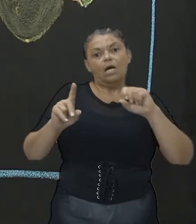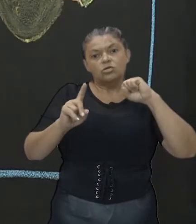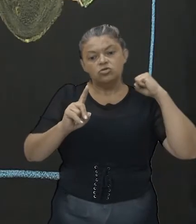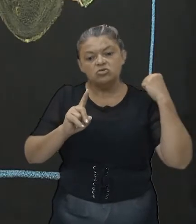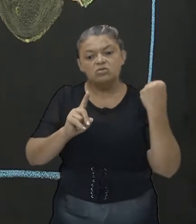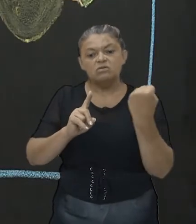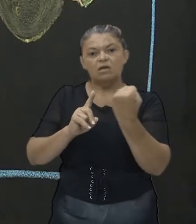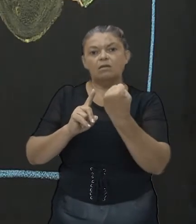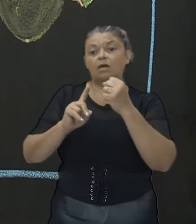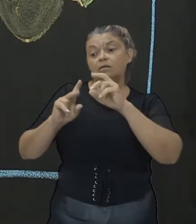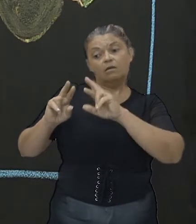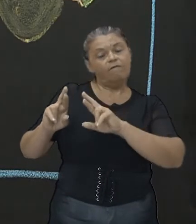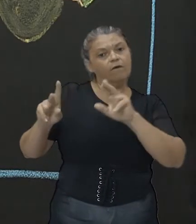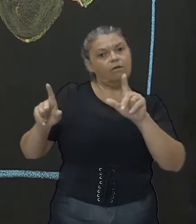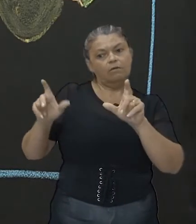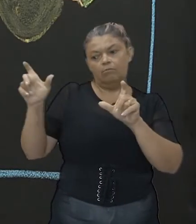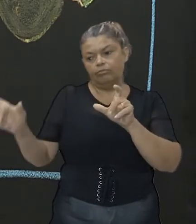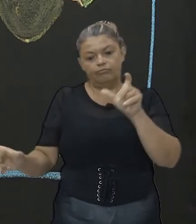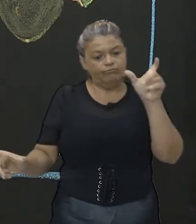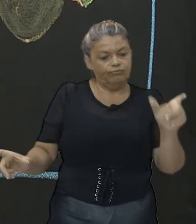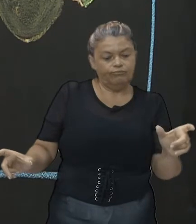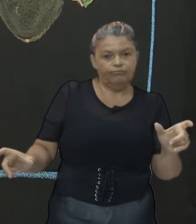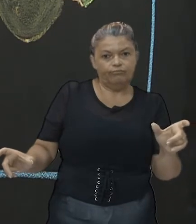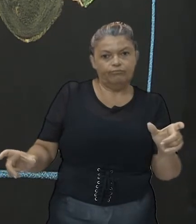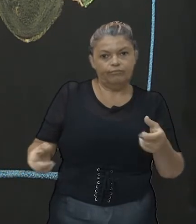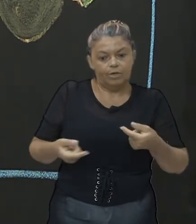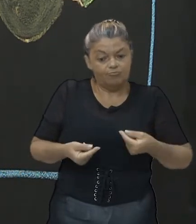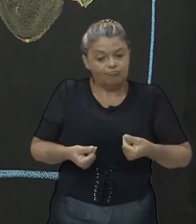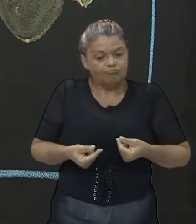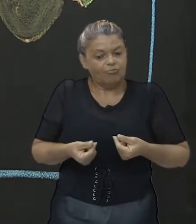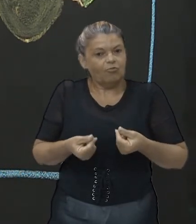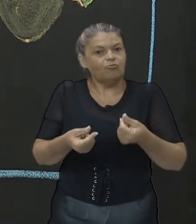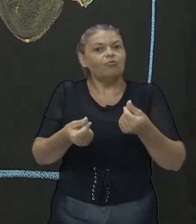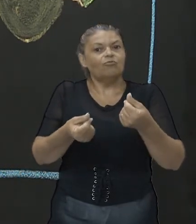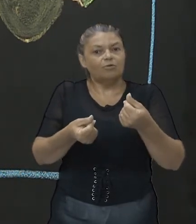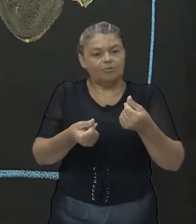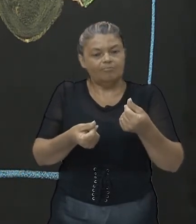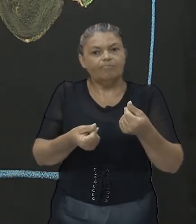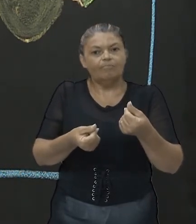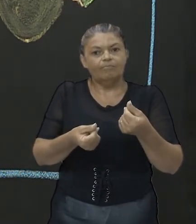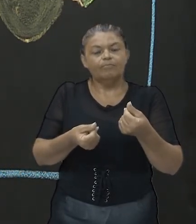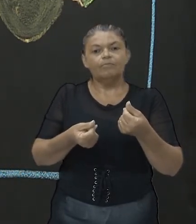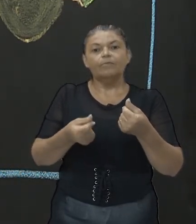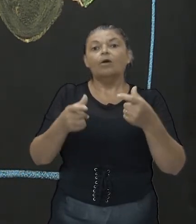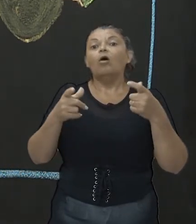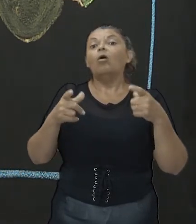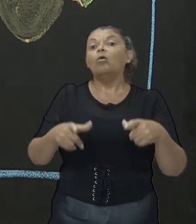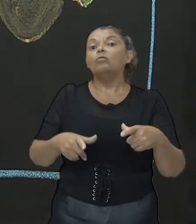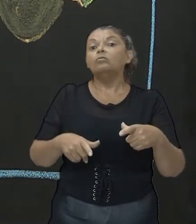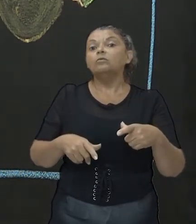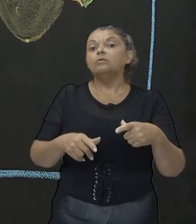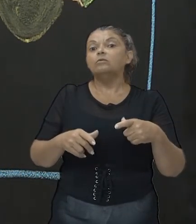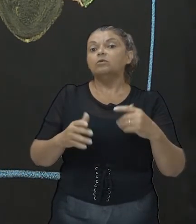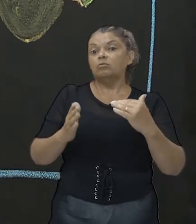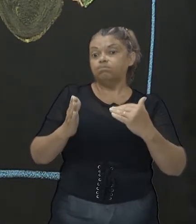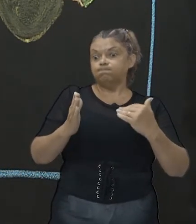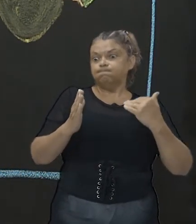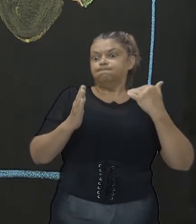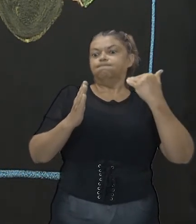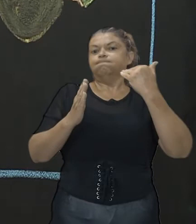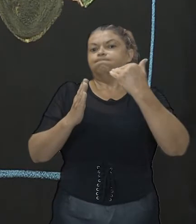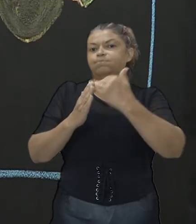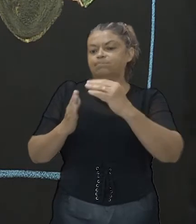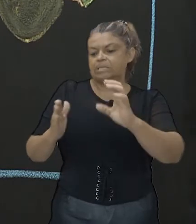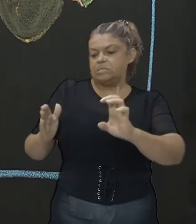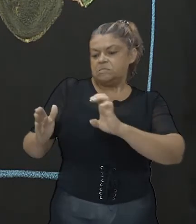situação é por via econômica principalmente, onde os mais favorecidos dominam a